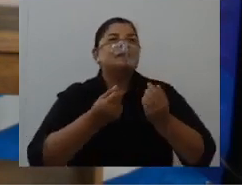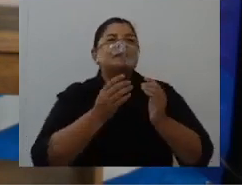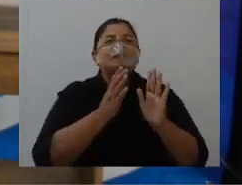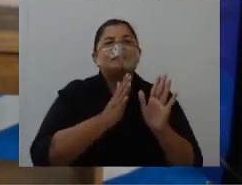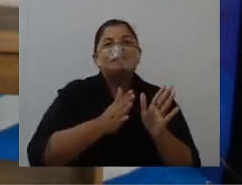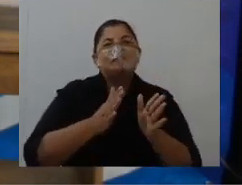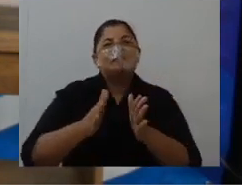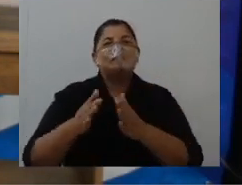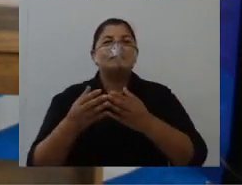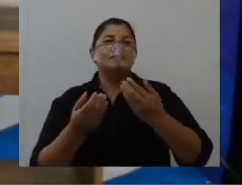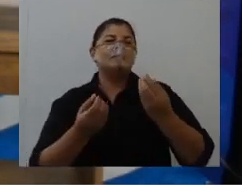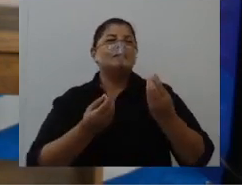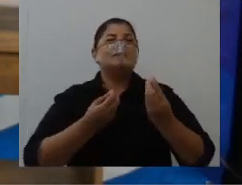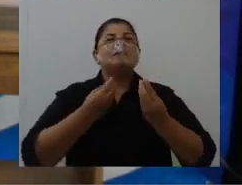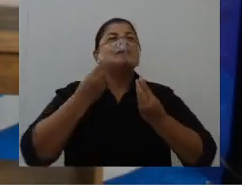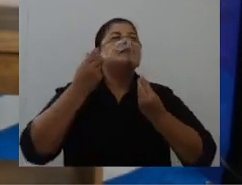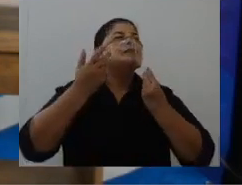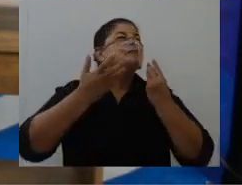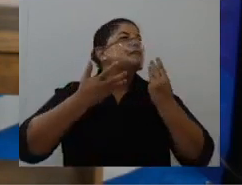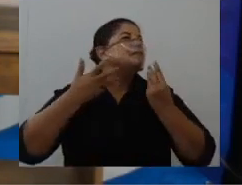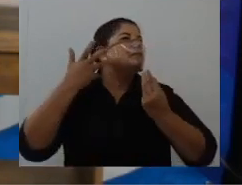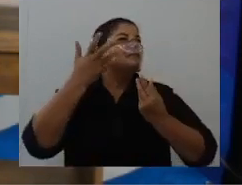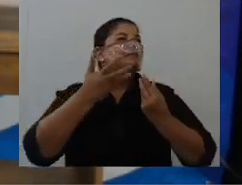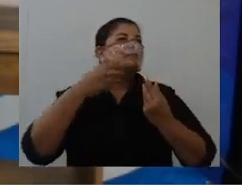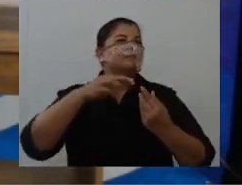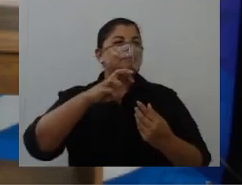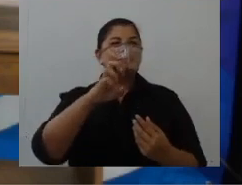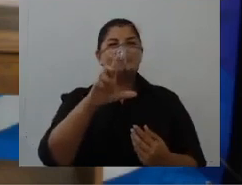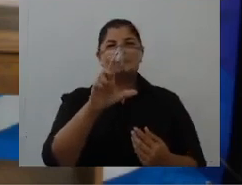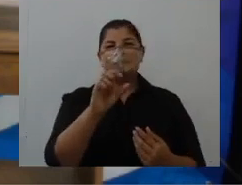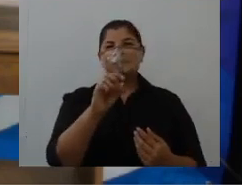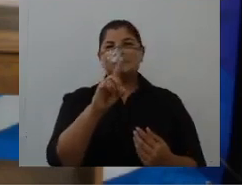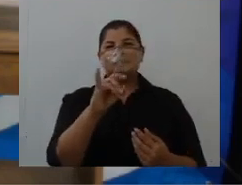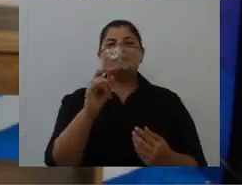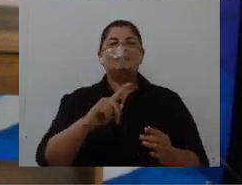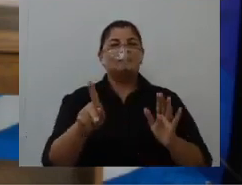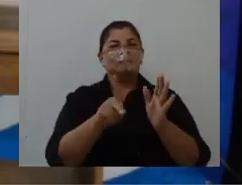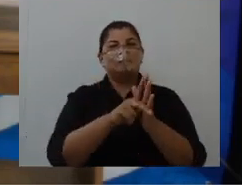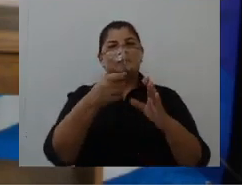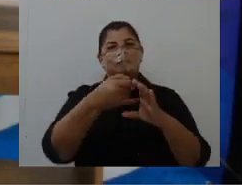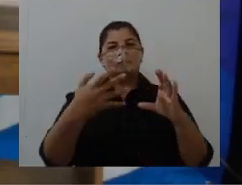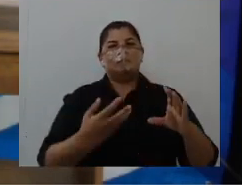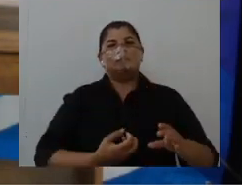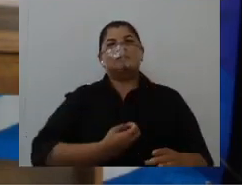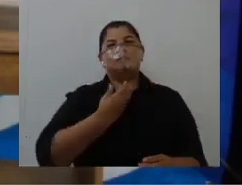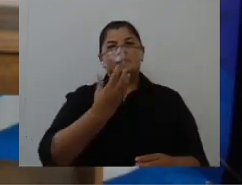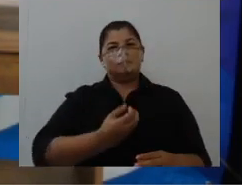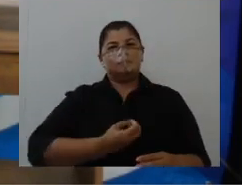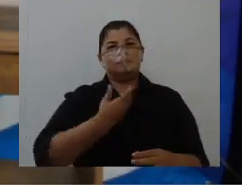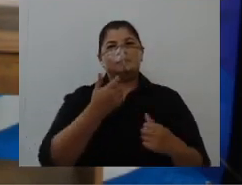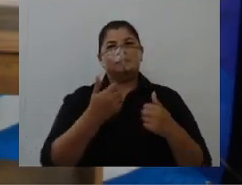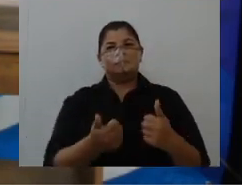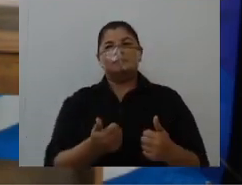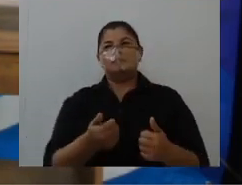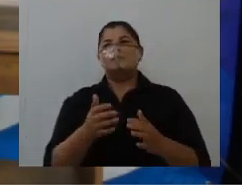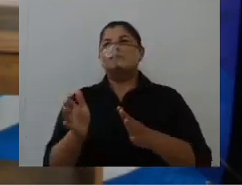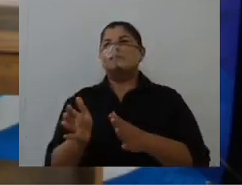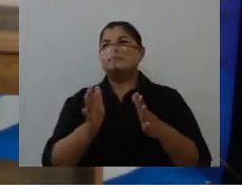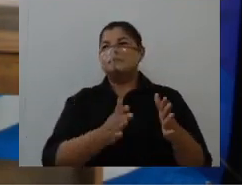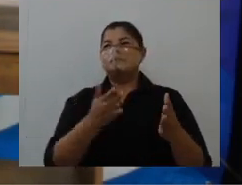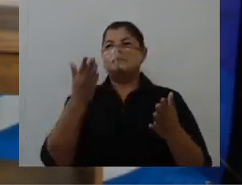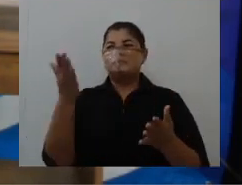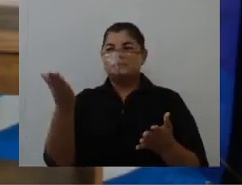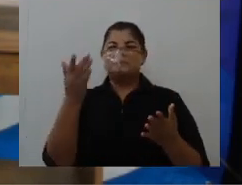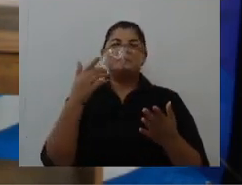essa melodia é uma característica do poema, beleza? Vamos passar? Esses eu adoro. Gente, pensa numa coisa